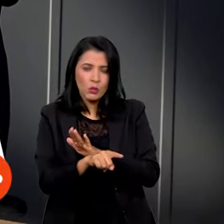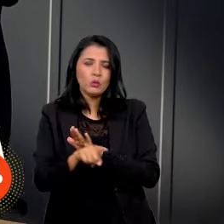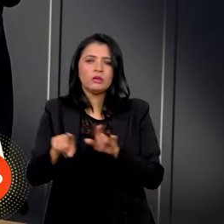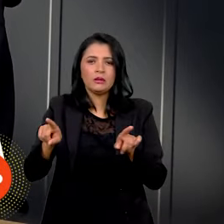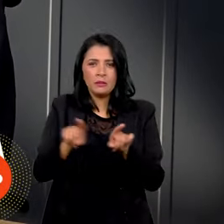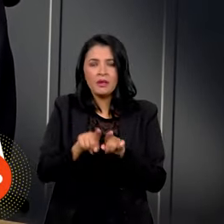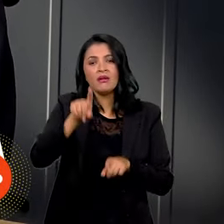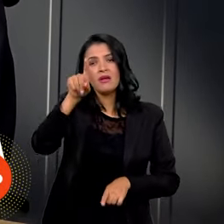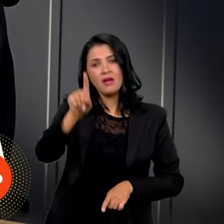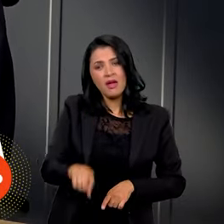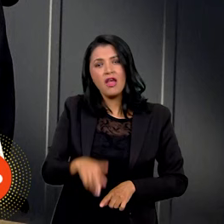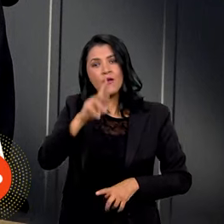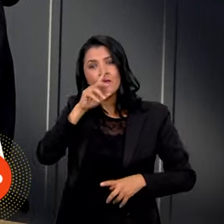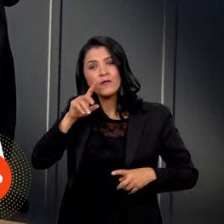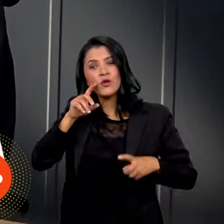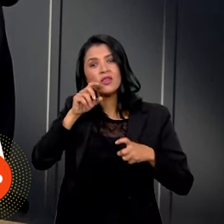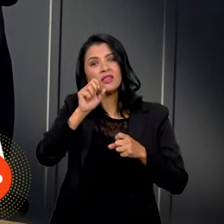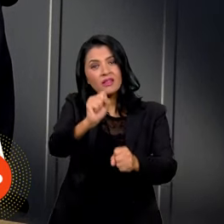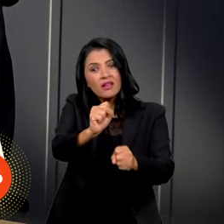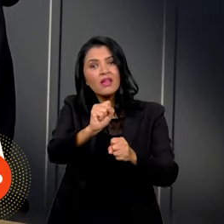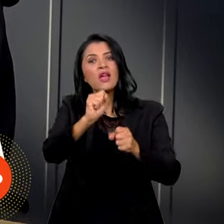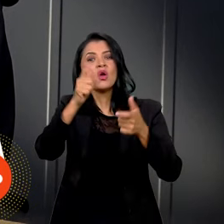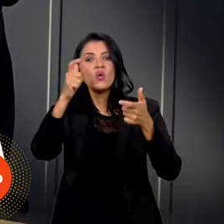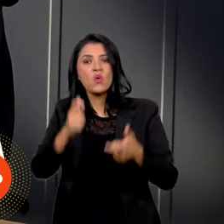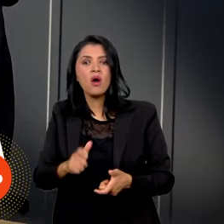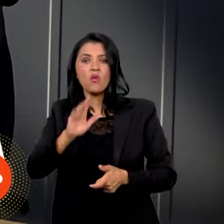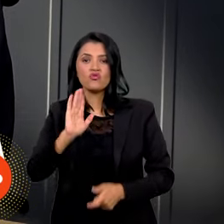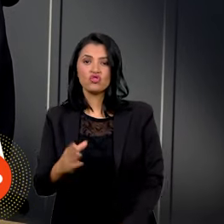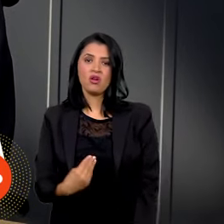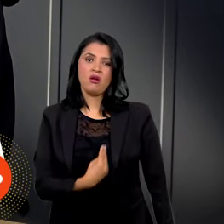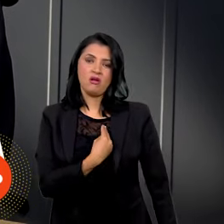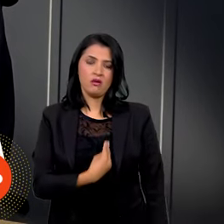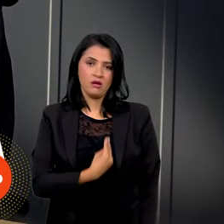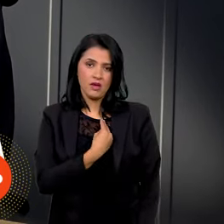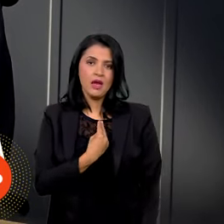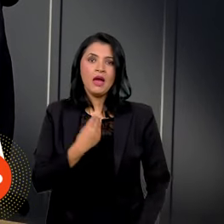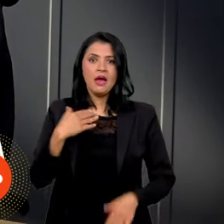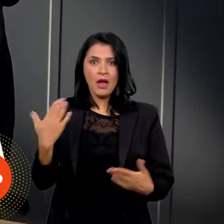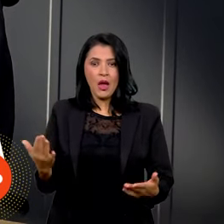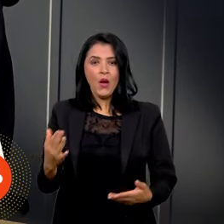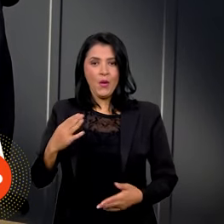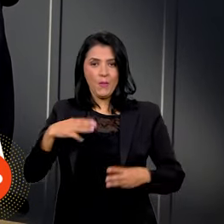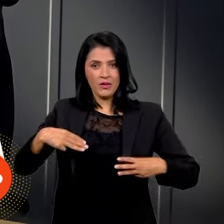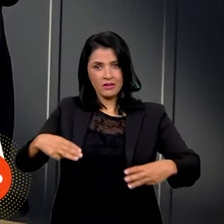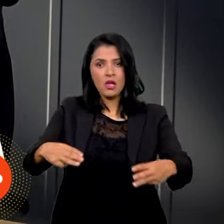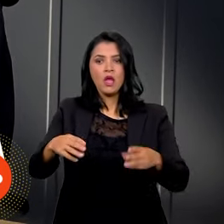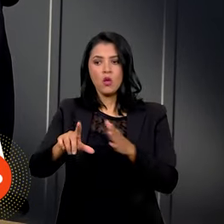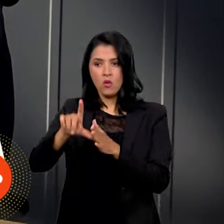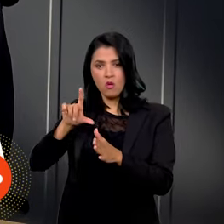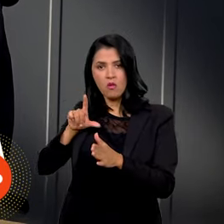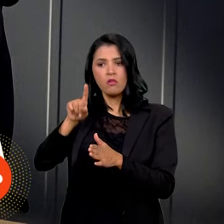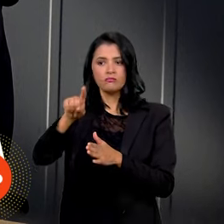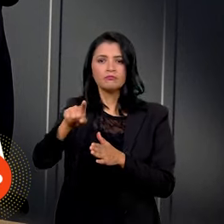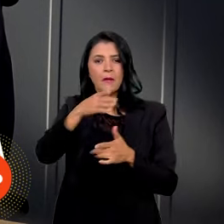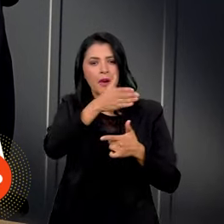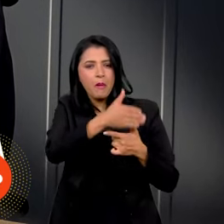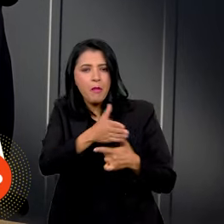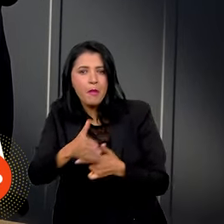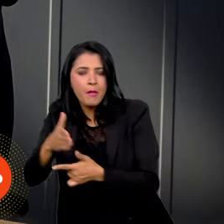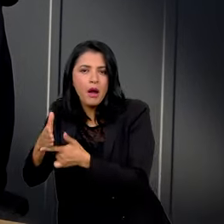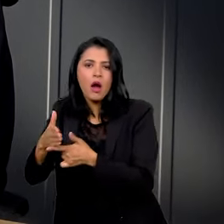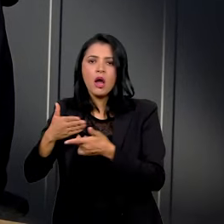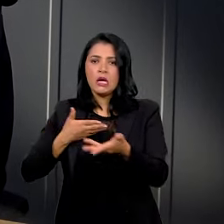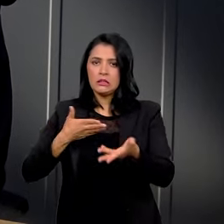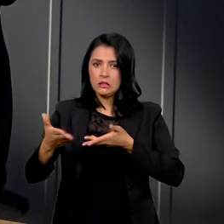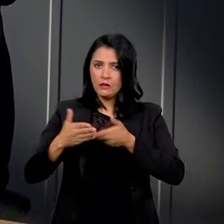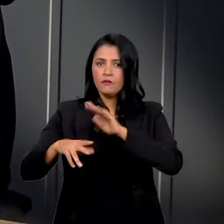parcelas né do serviços que são cofinanciados no Rio Grande do Sul então foram antecipadas duas parcelas aí o que significa eh algo em torno